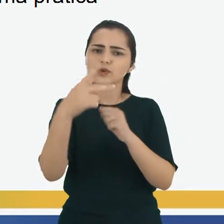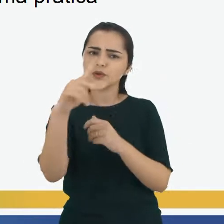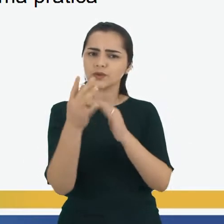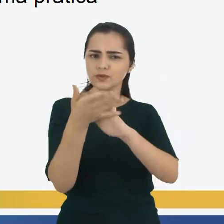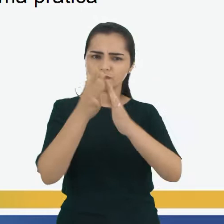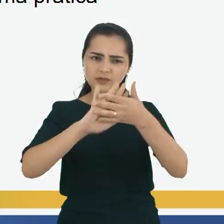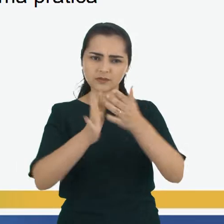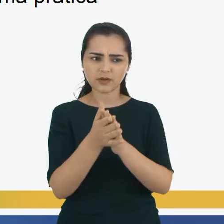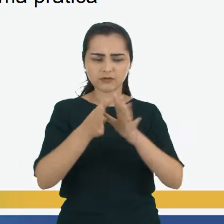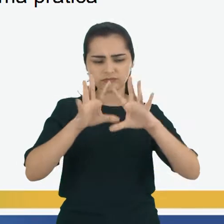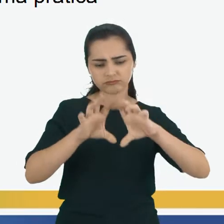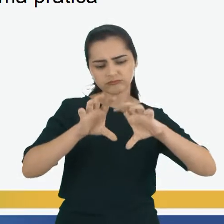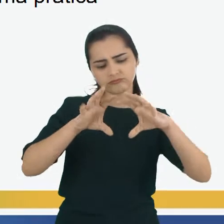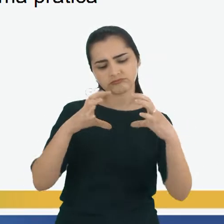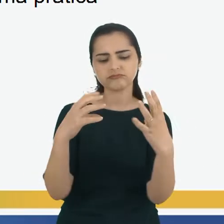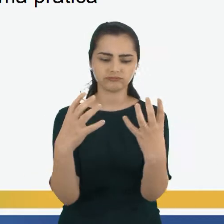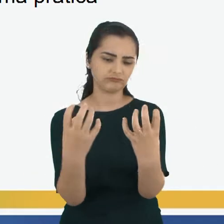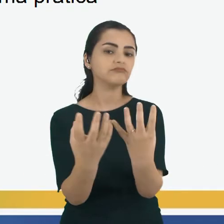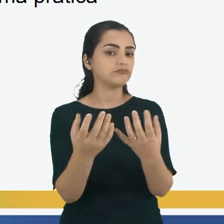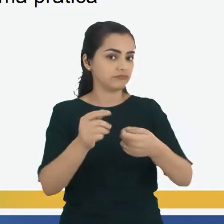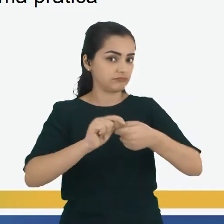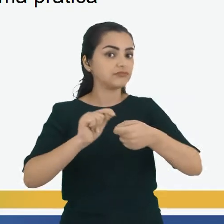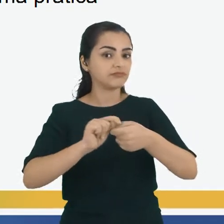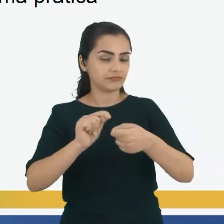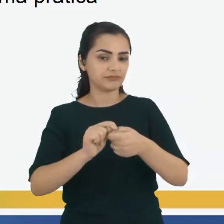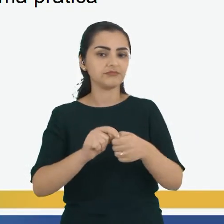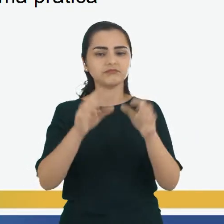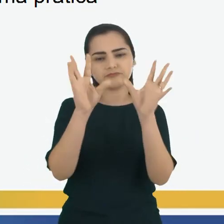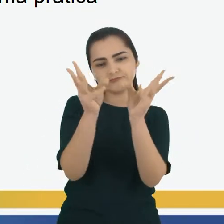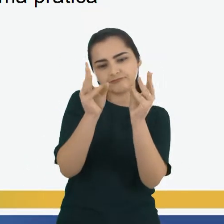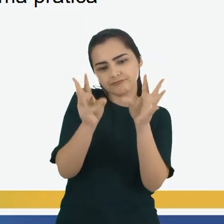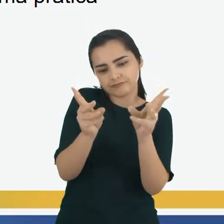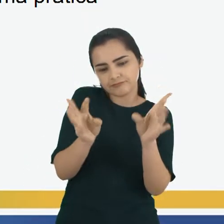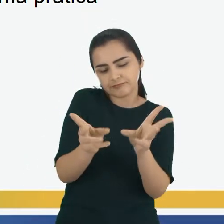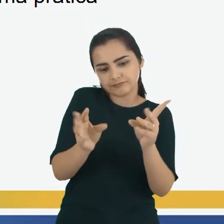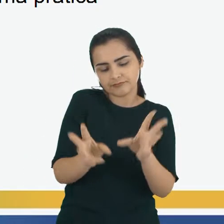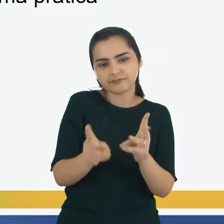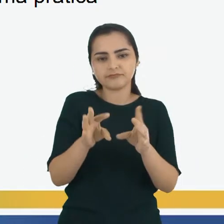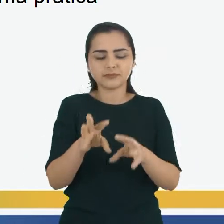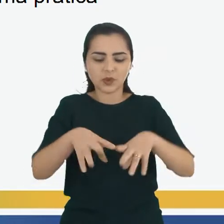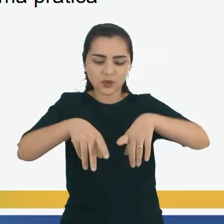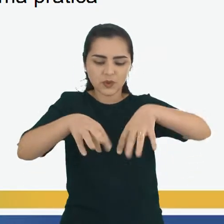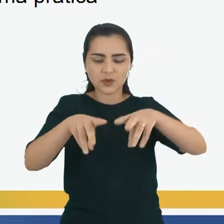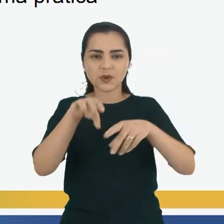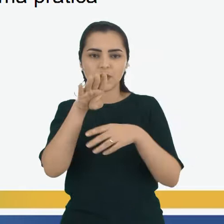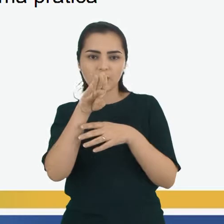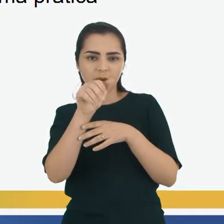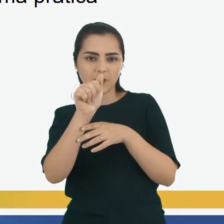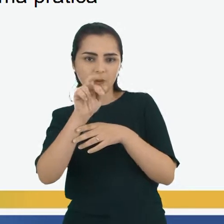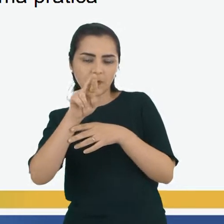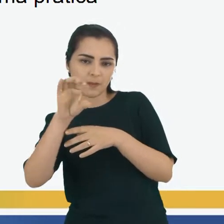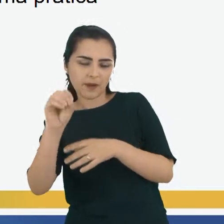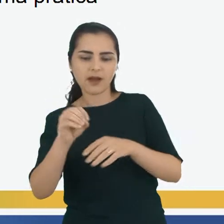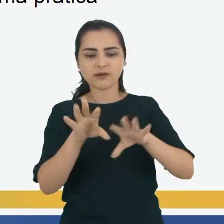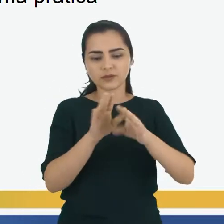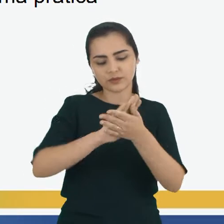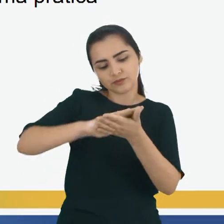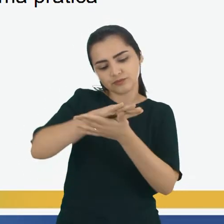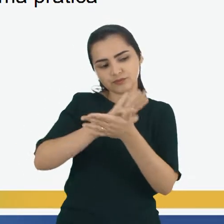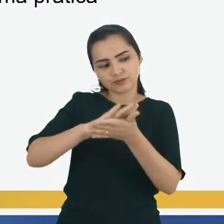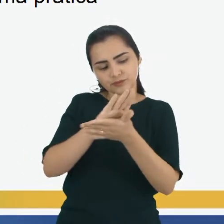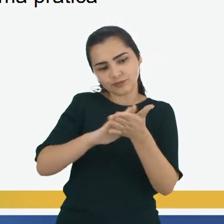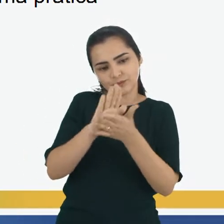mãos, produzir alguma coisa. Então, a gente pode modelar o barro, a gente pode modelar uma massinha